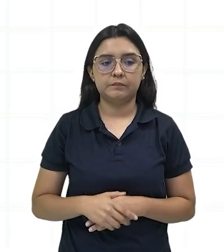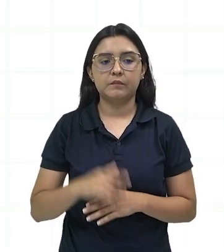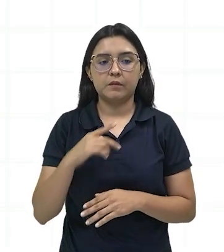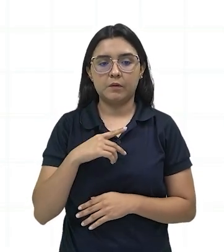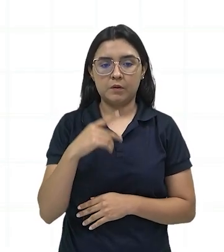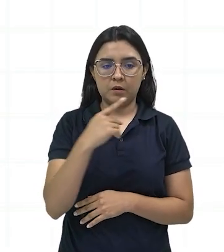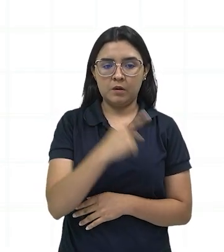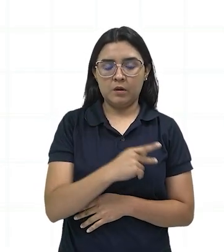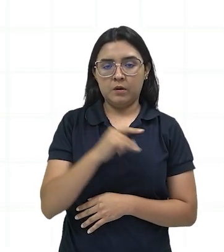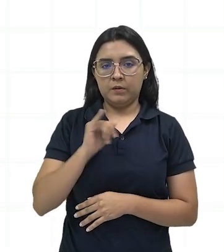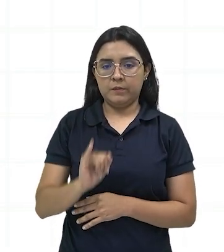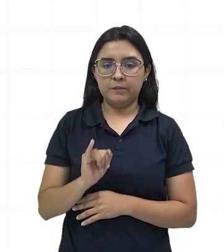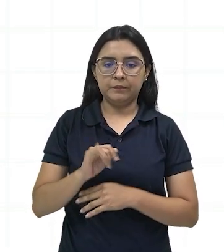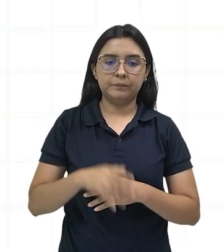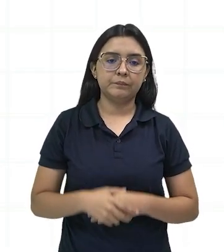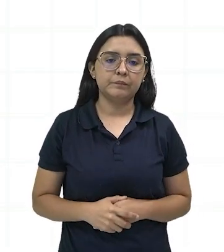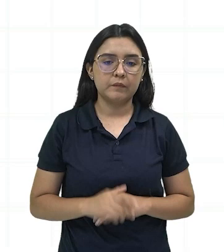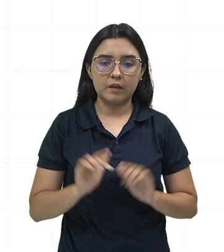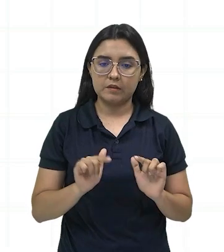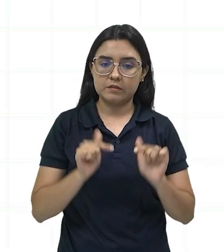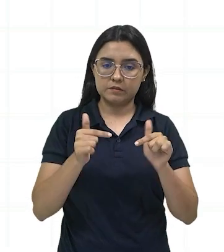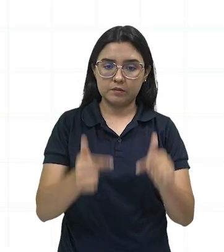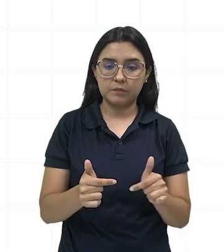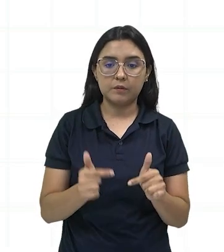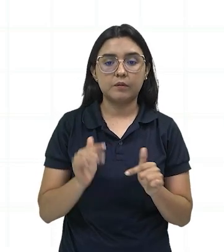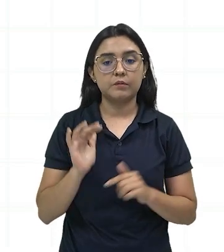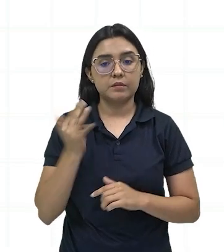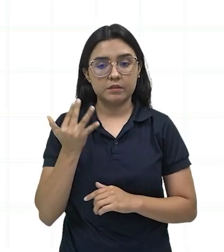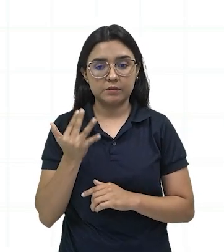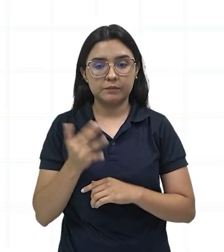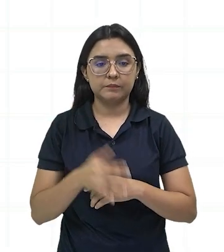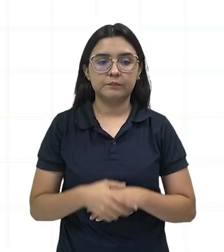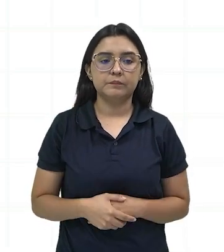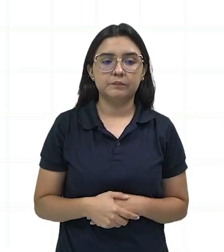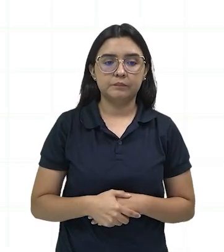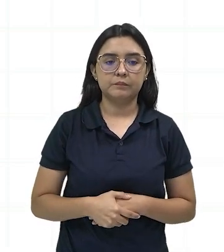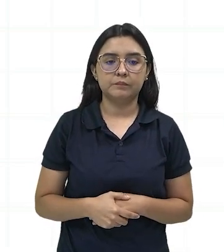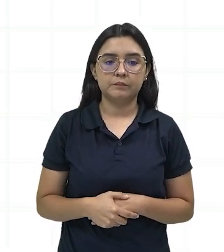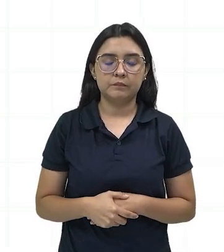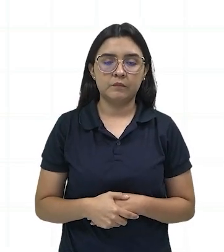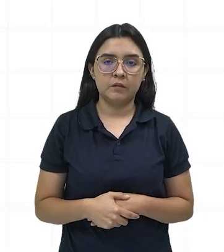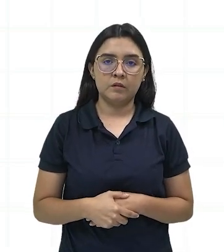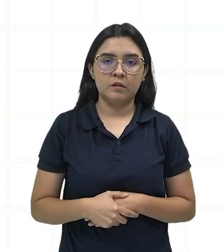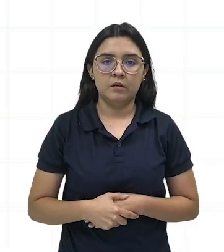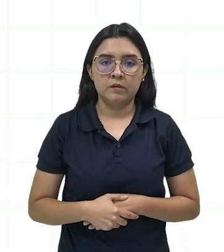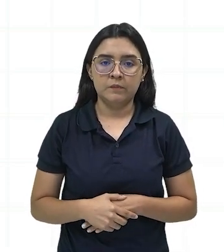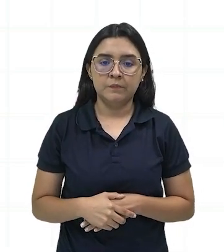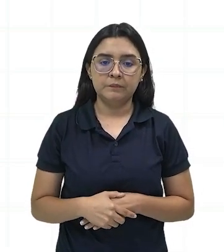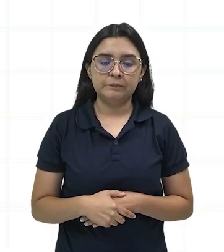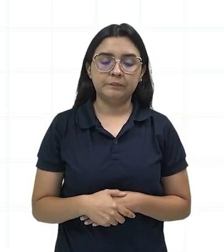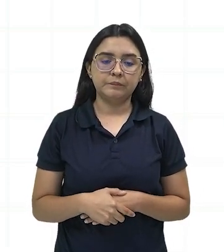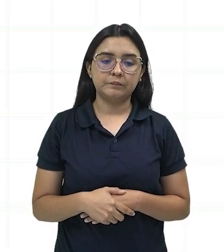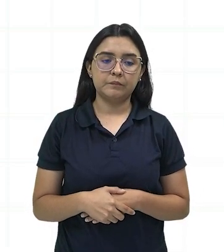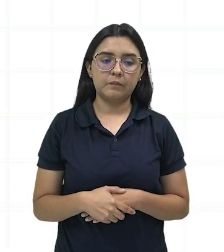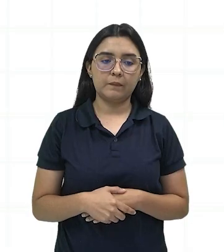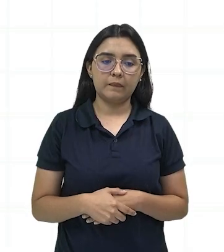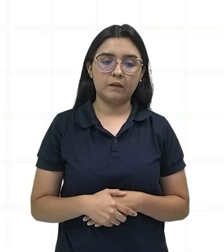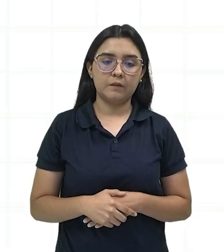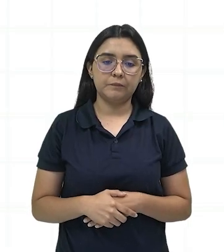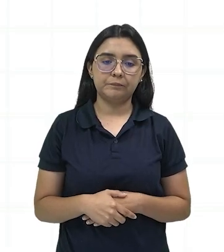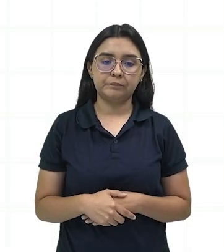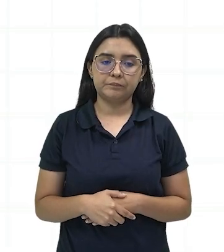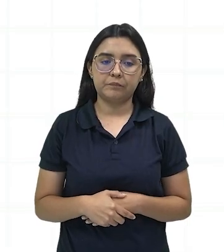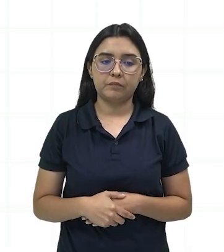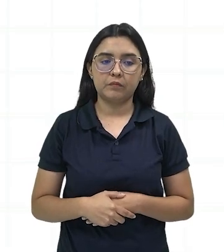que a ação ocorria, percebam que os nossos verbos também já indicam ali a forma que ele vai aparecer. Então, o